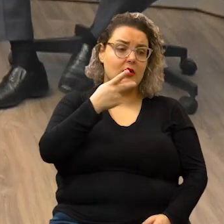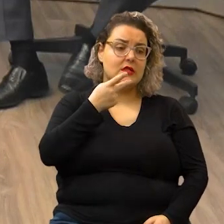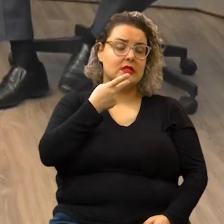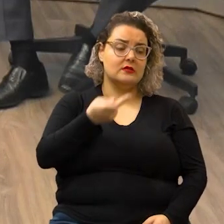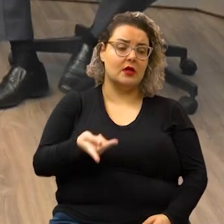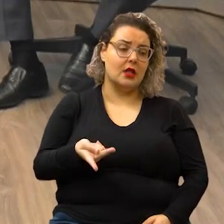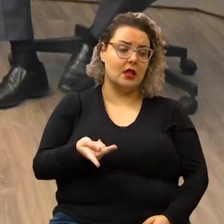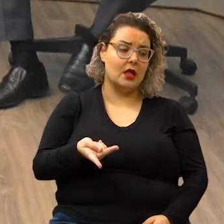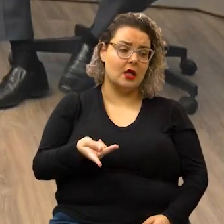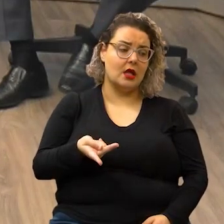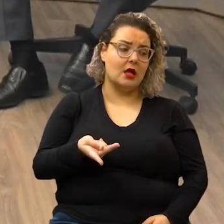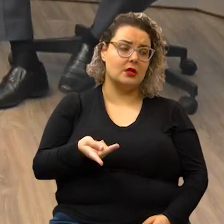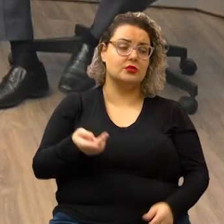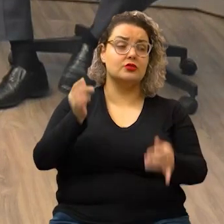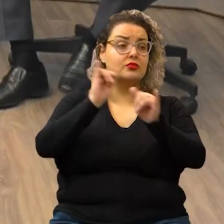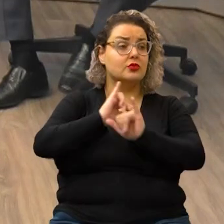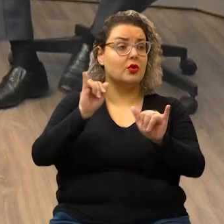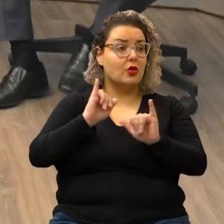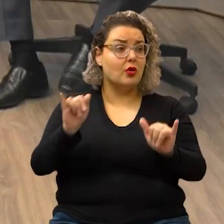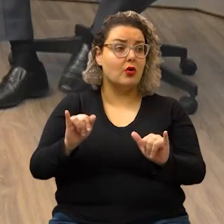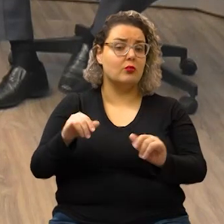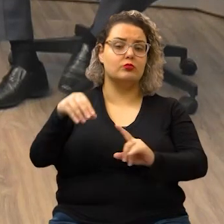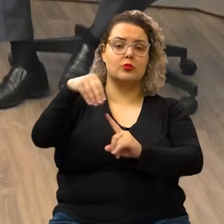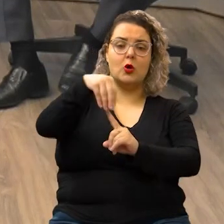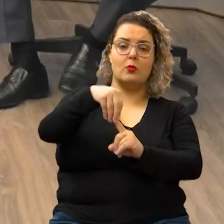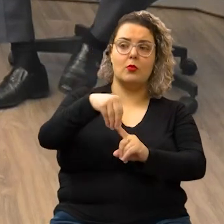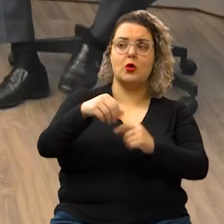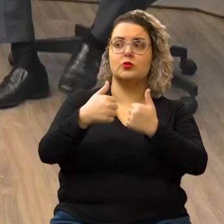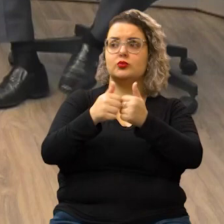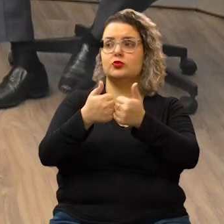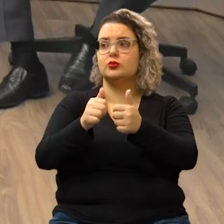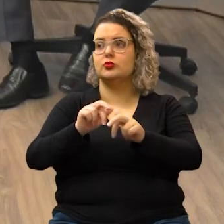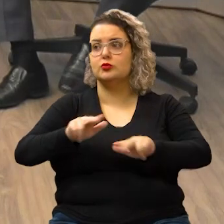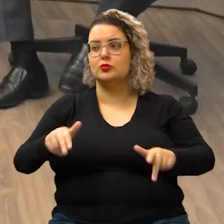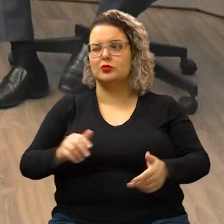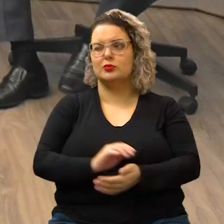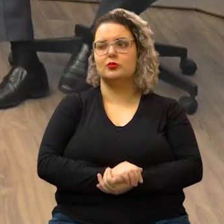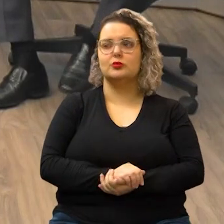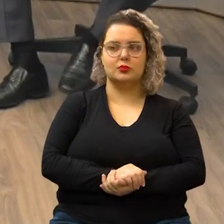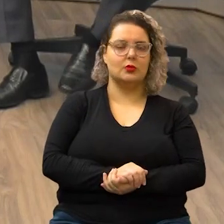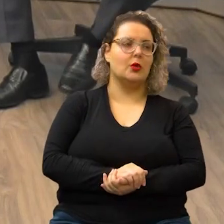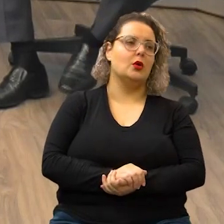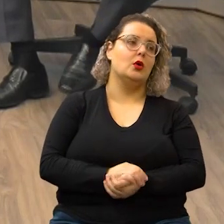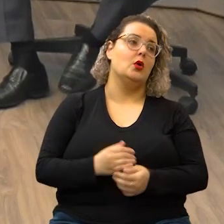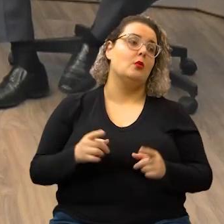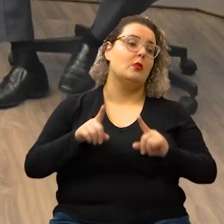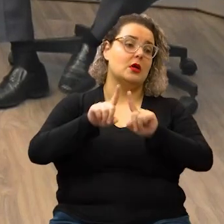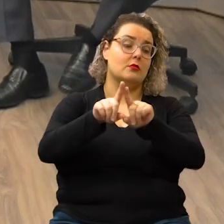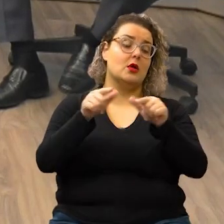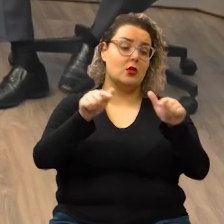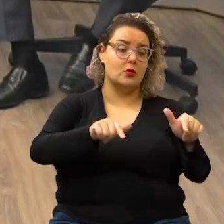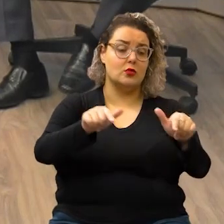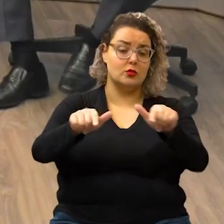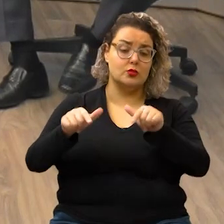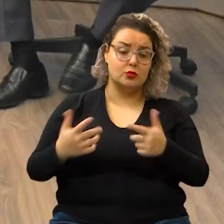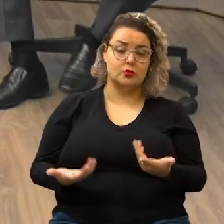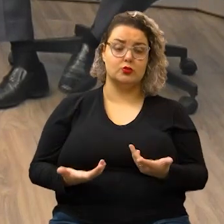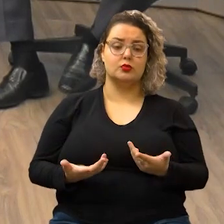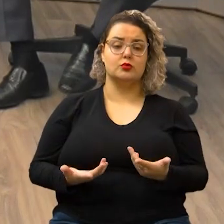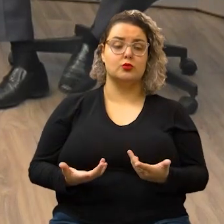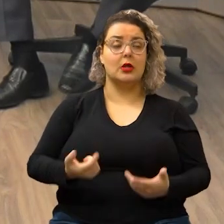a questão de fazer campanhas nos pontos de ônibus, a Excelente. parceria com estabelecimentos, né, nessa questão